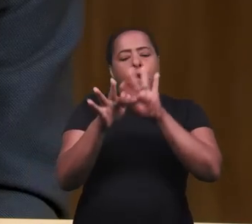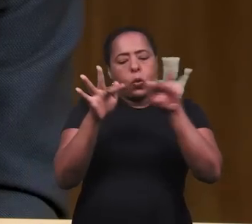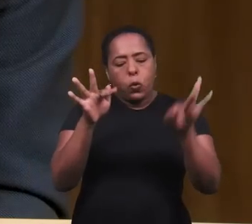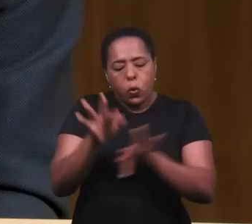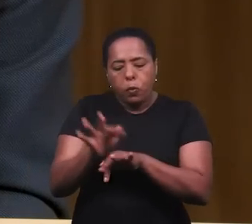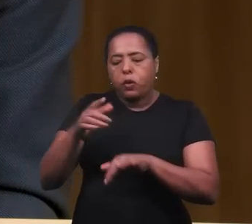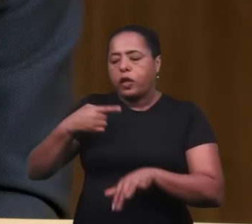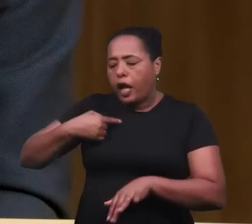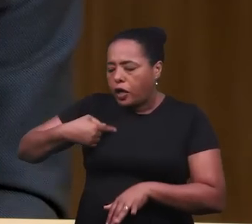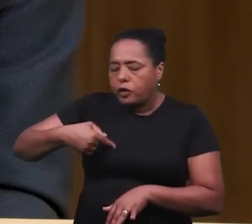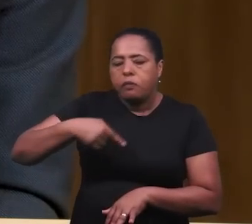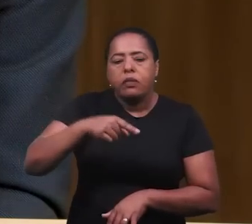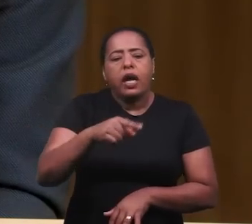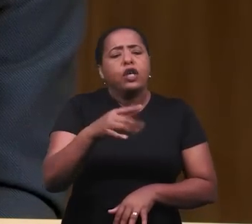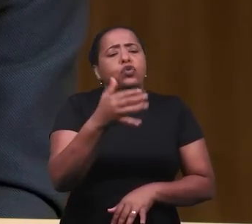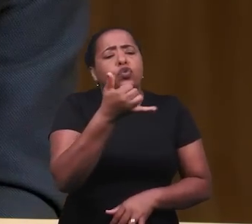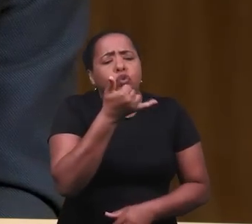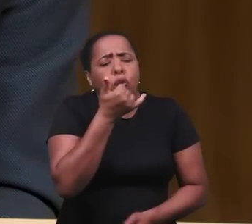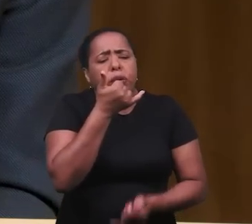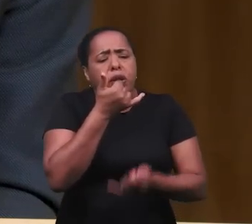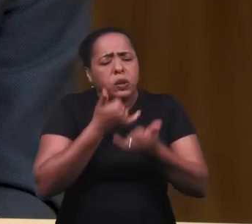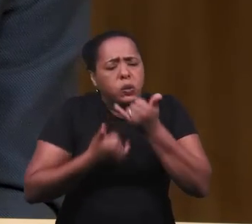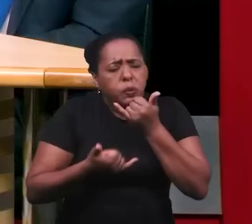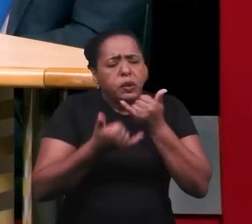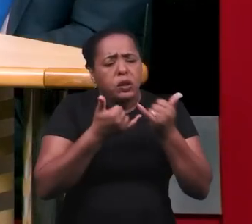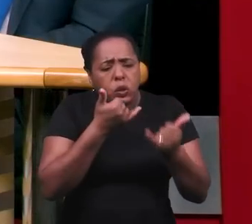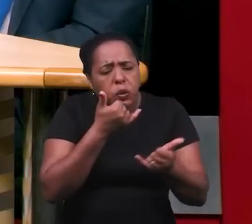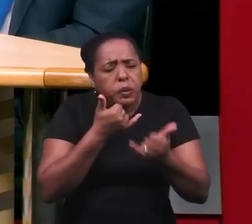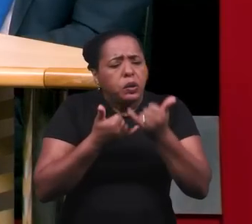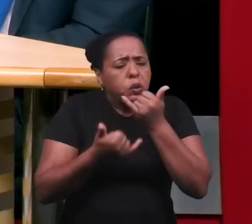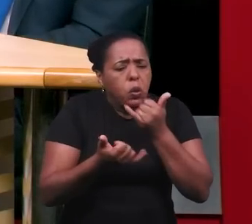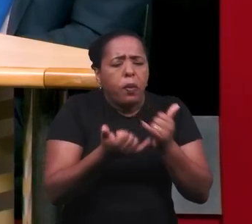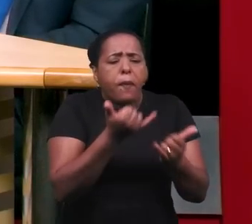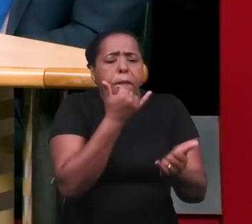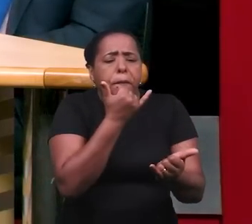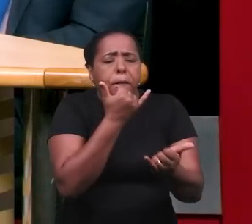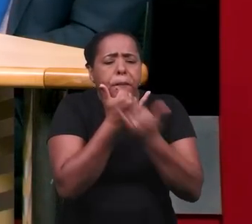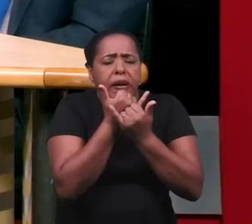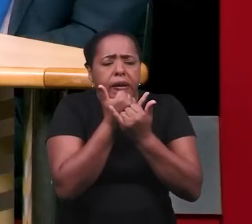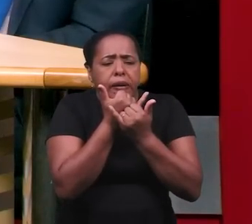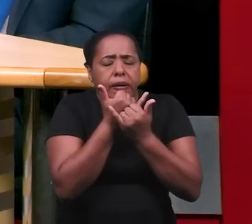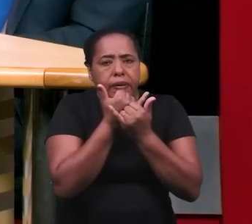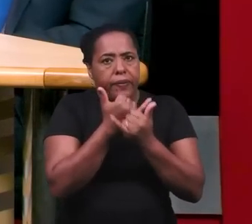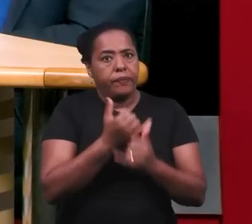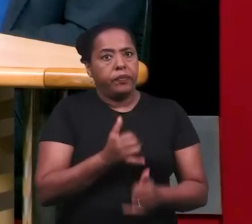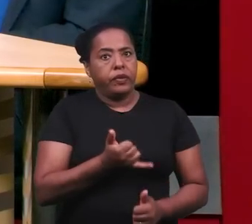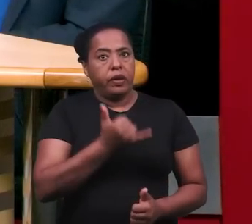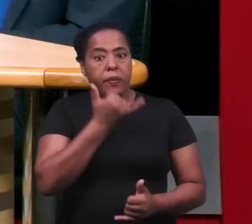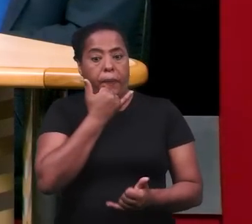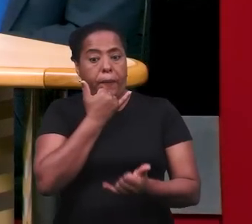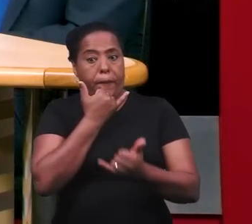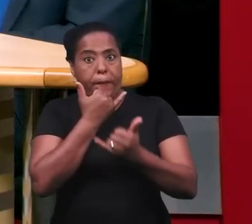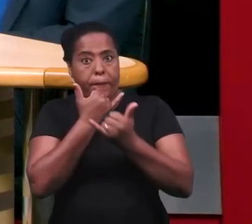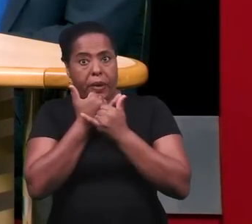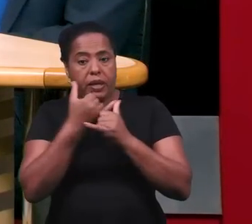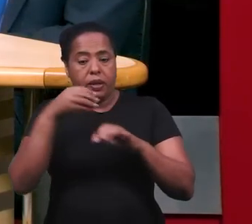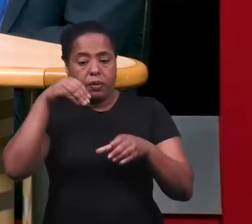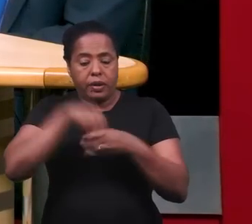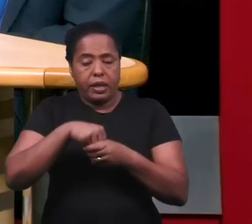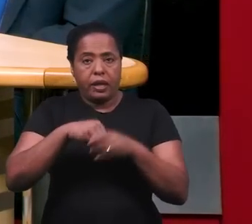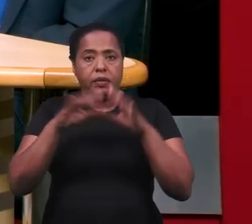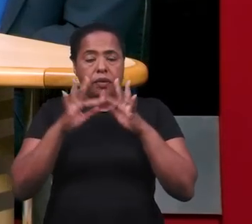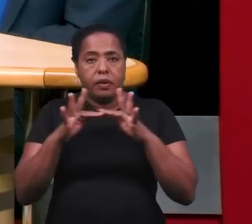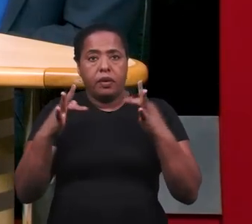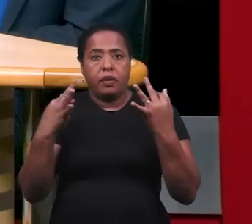aqui, eu falhei aqui. Não é verdade? Muito bom. O perdão cura, né? O perdão Perdão cura. cura. O perdão cura. Então,